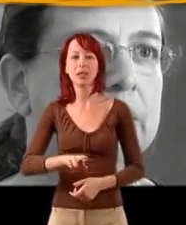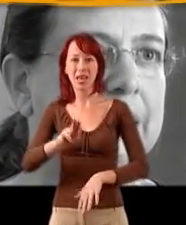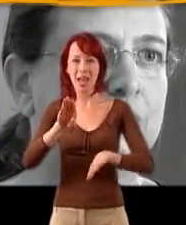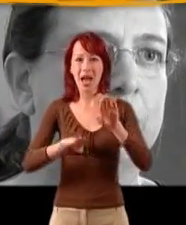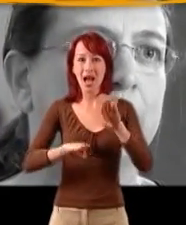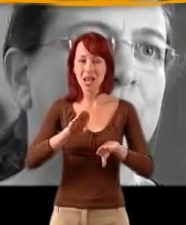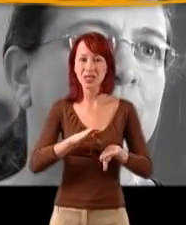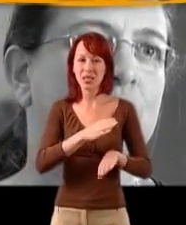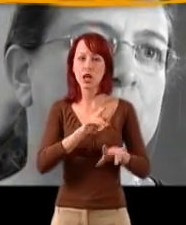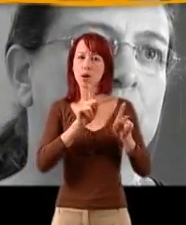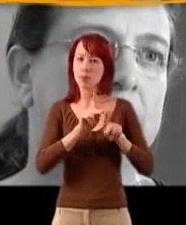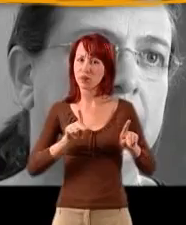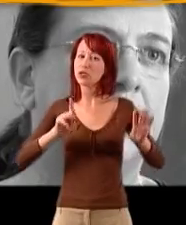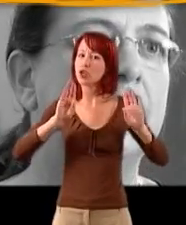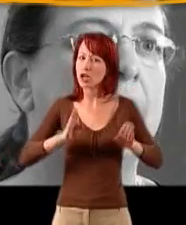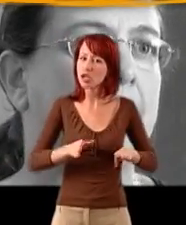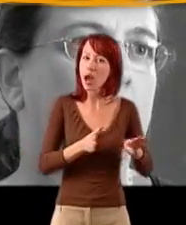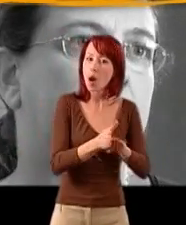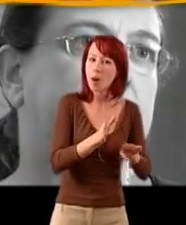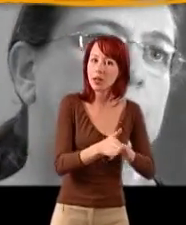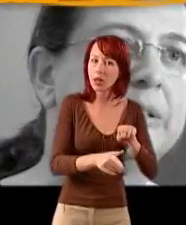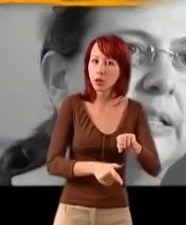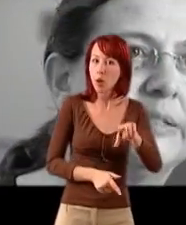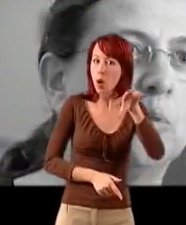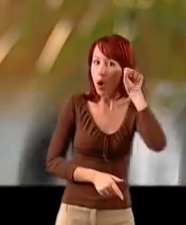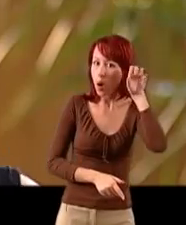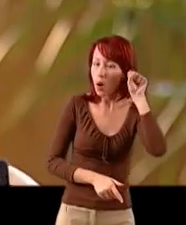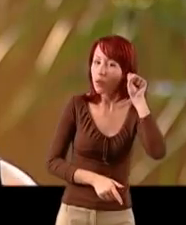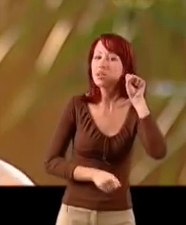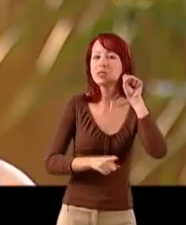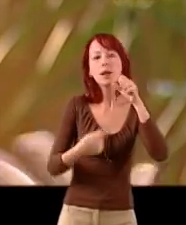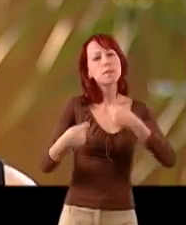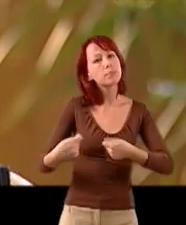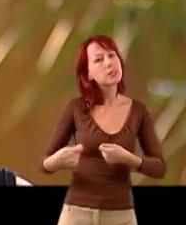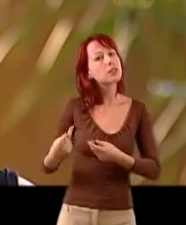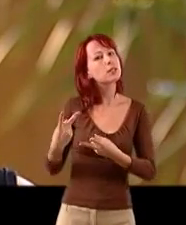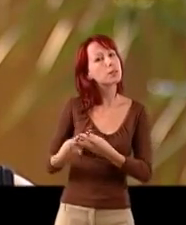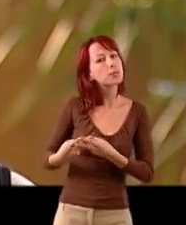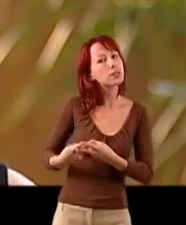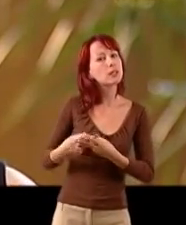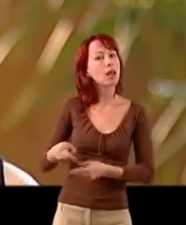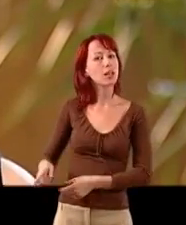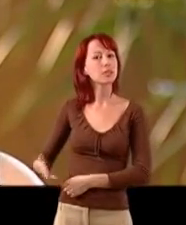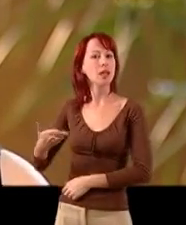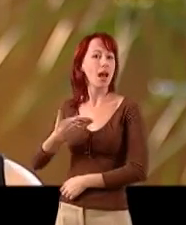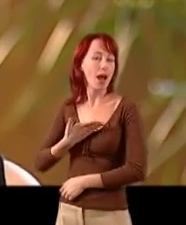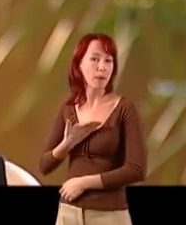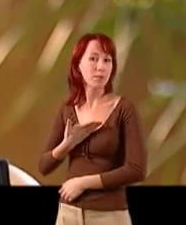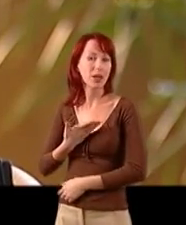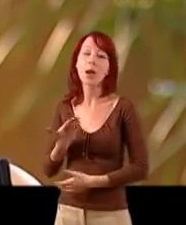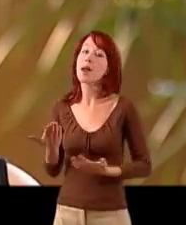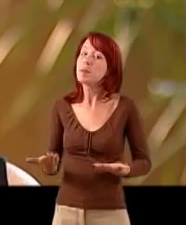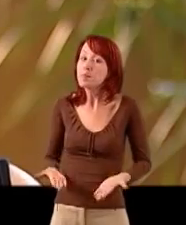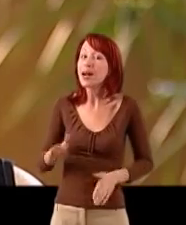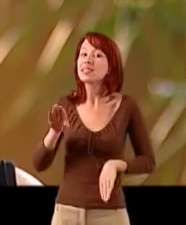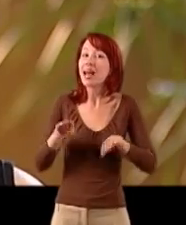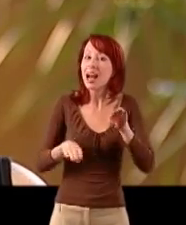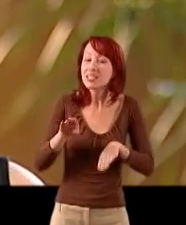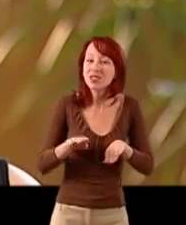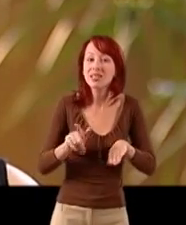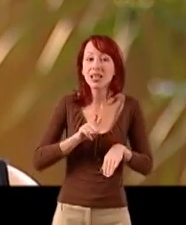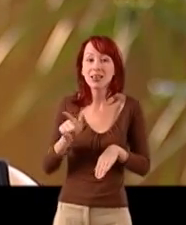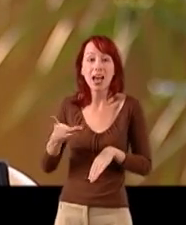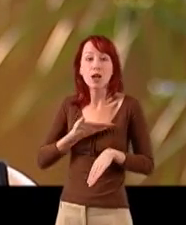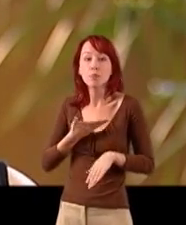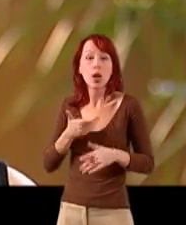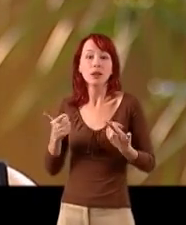às vezes, orientados pela professora, né, a ter paciência com o amiguinho, a ajudar o amiguinho, mas tem uma hora que tem um ou outro lá que não tem